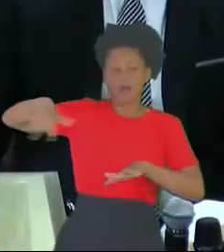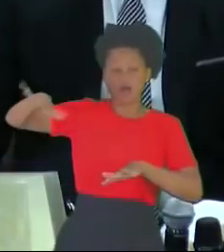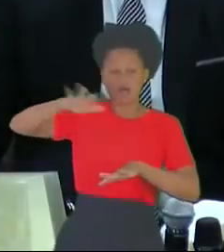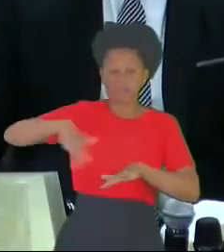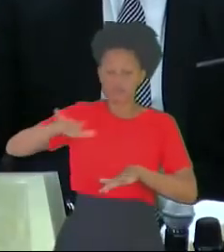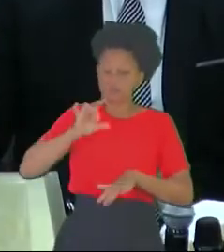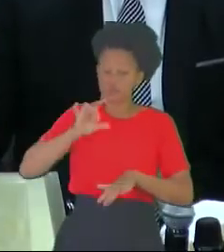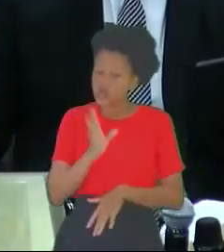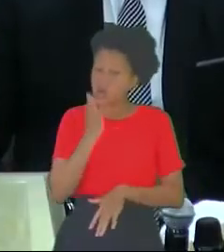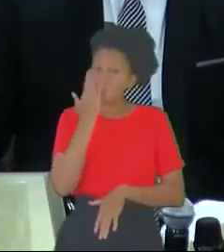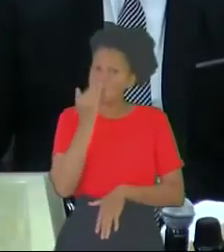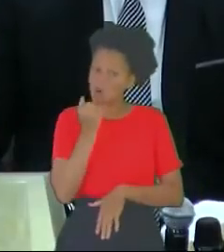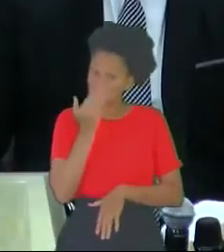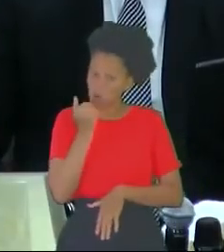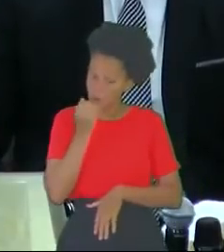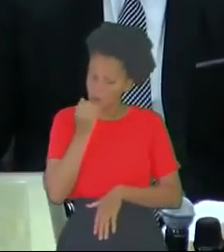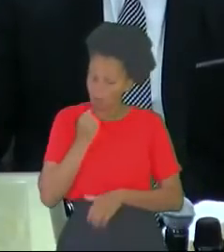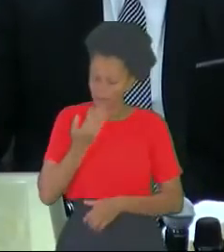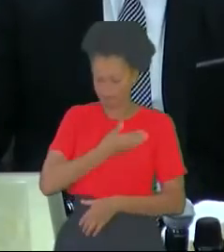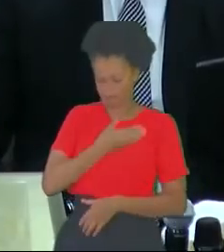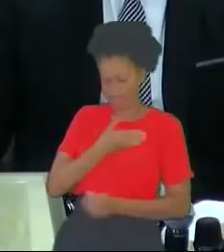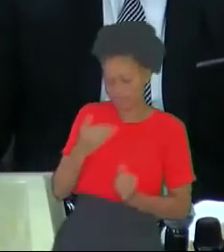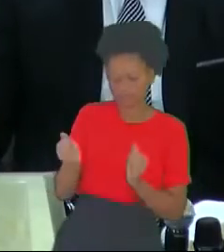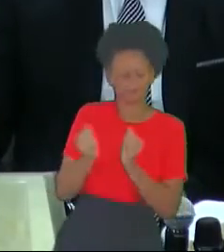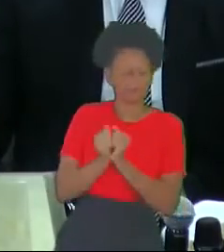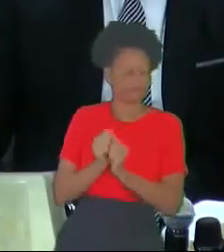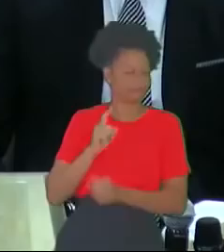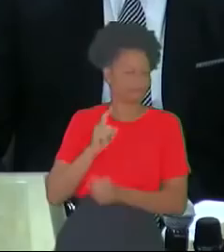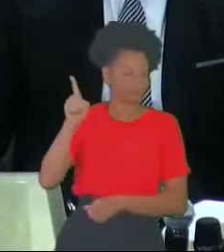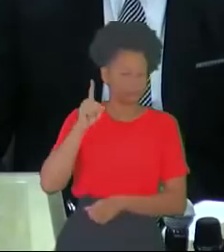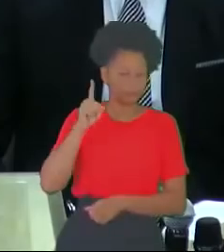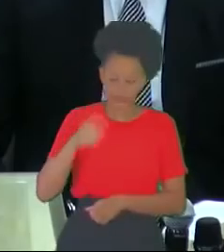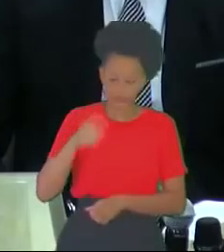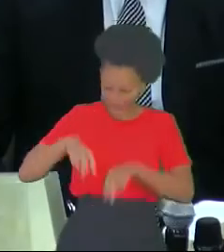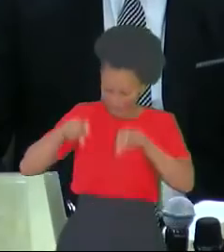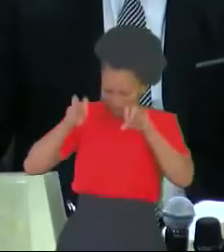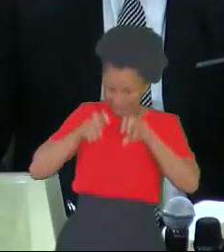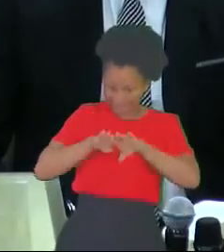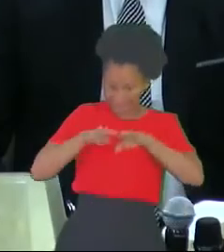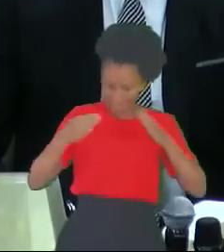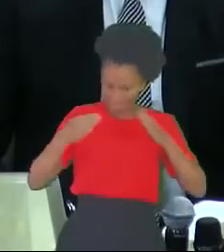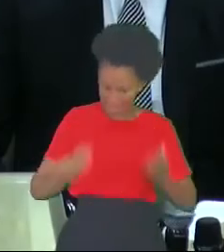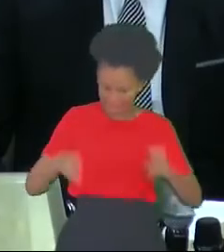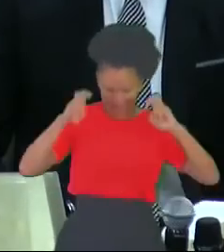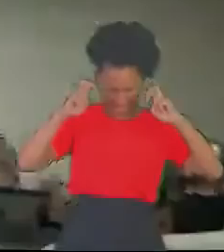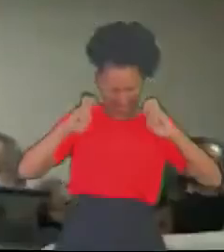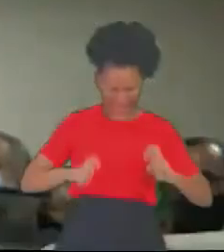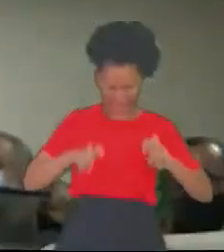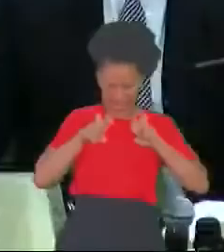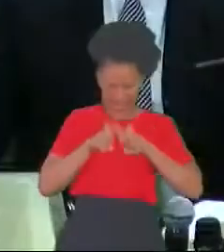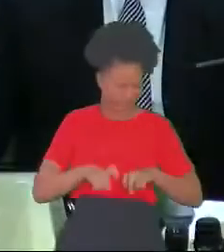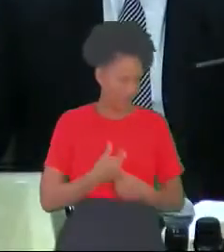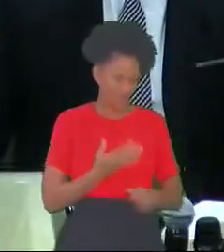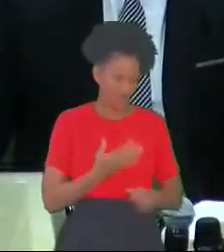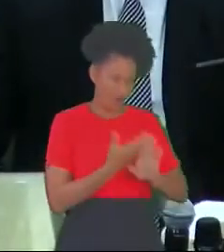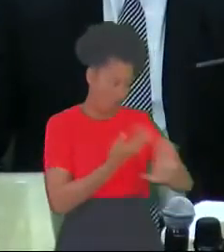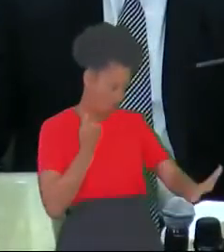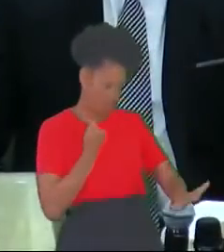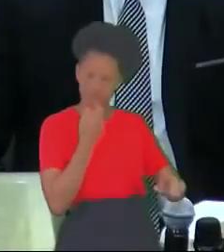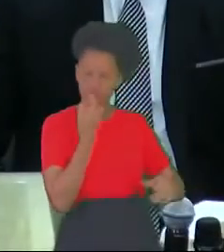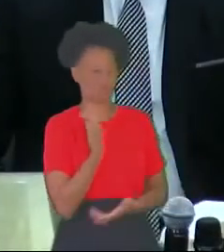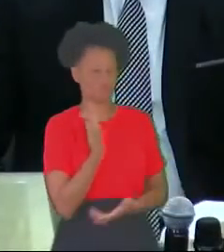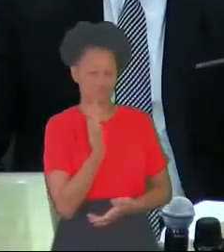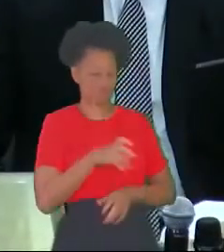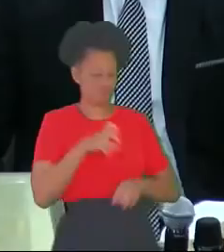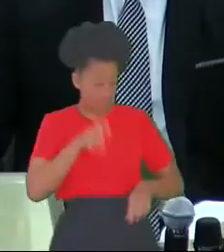com amigo, não se come com inimigo. Lá no Oriente, não se senta à mesa com relações rompidas. Só se senta à mesa